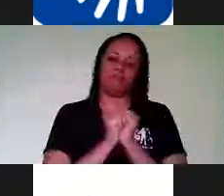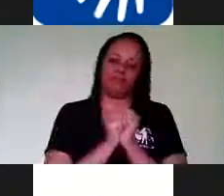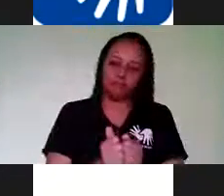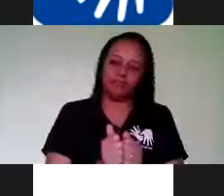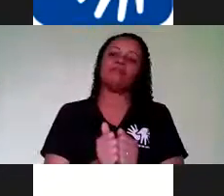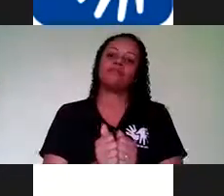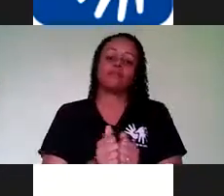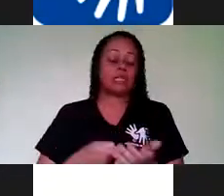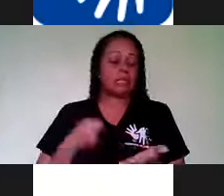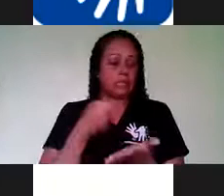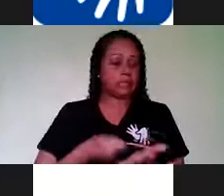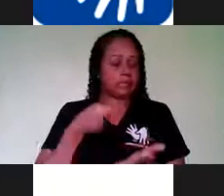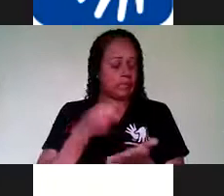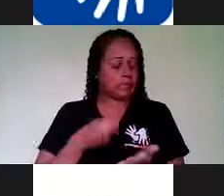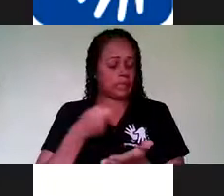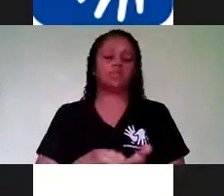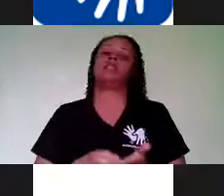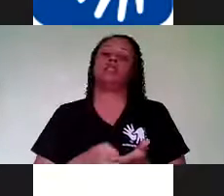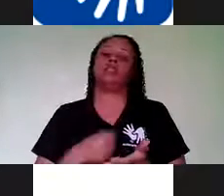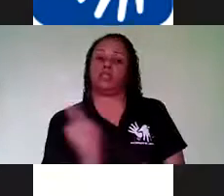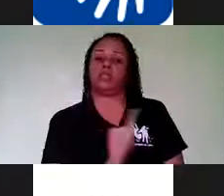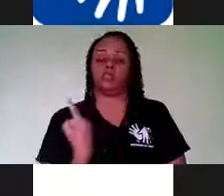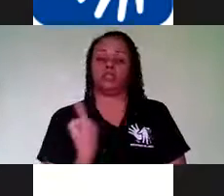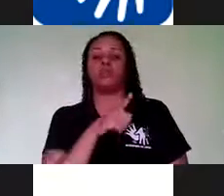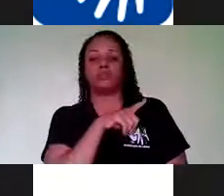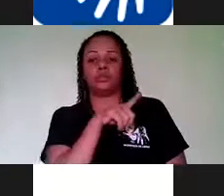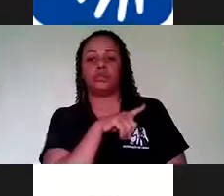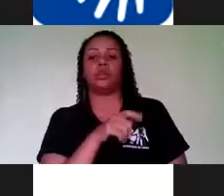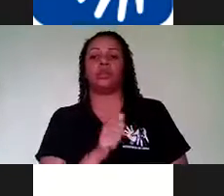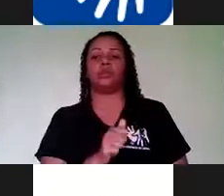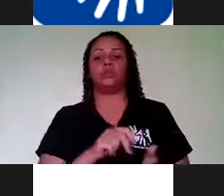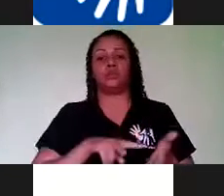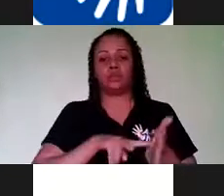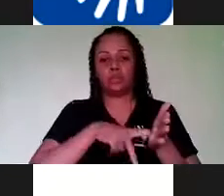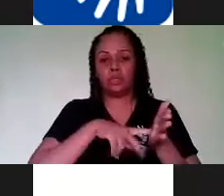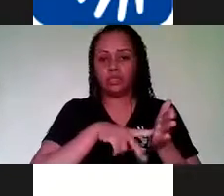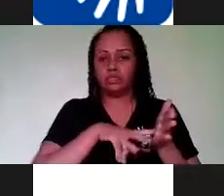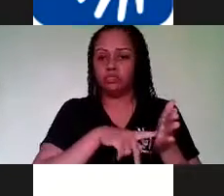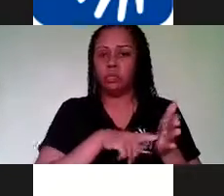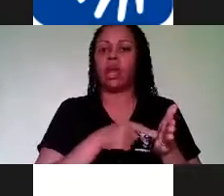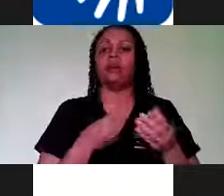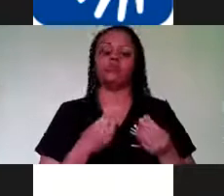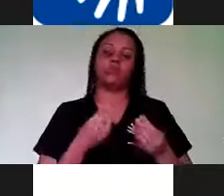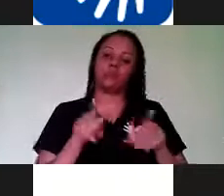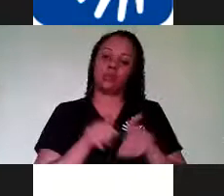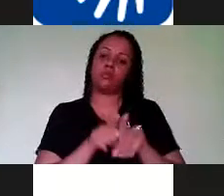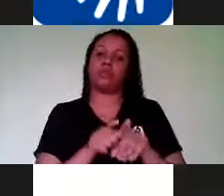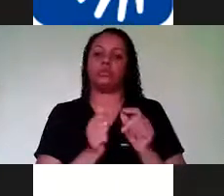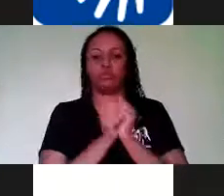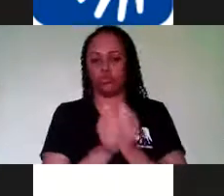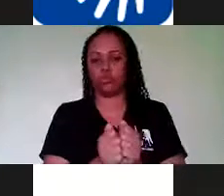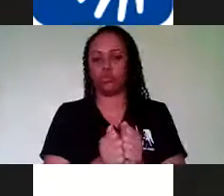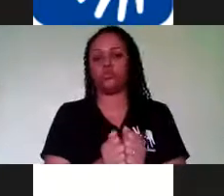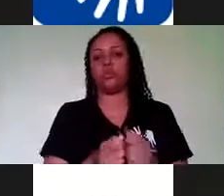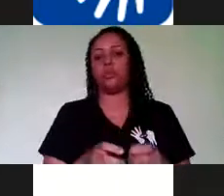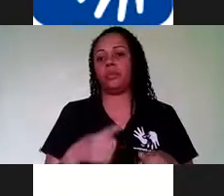nós todos tivemos para conseguir trazer as centrais sindicais. Até gostaria que o Clemente pudesse mencionar quais foram as centrais que